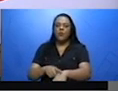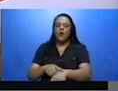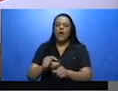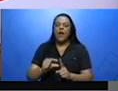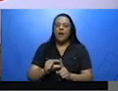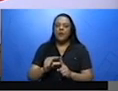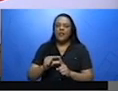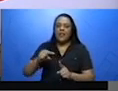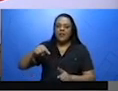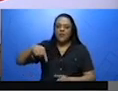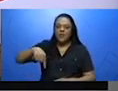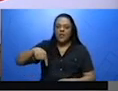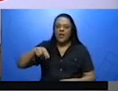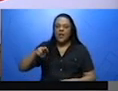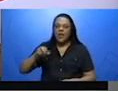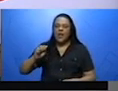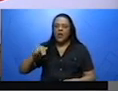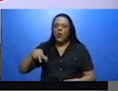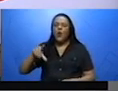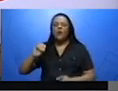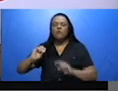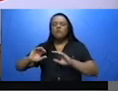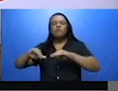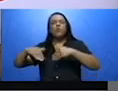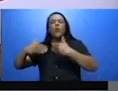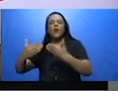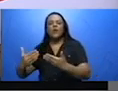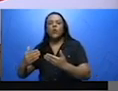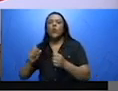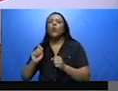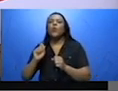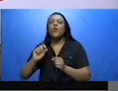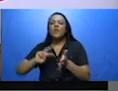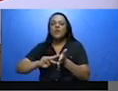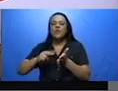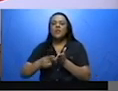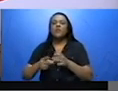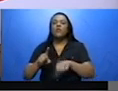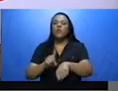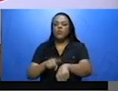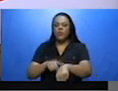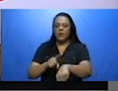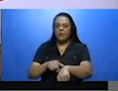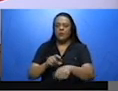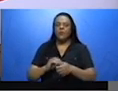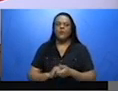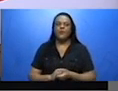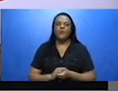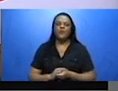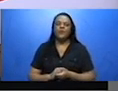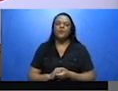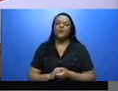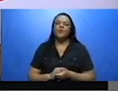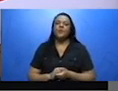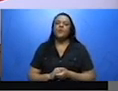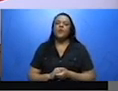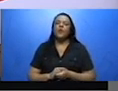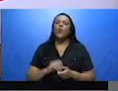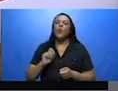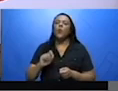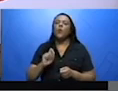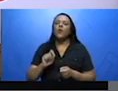Agora, o que acontece na reduzida? Nós pegamos essa oração subordinada, nós extraímos essa